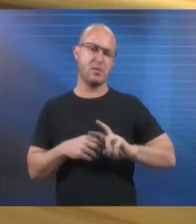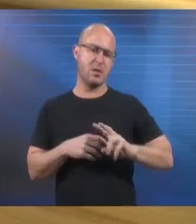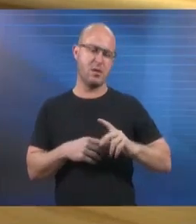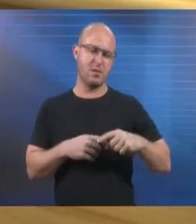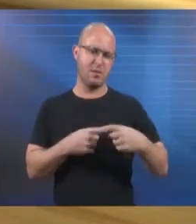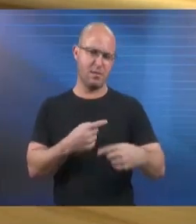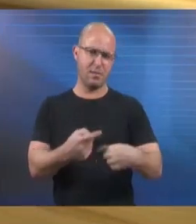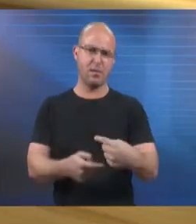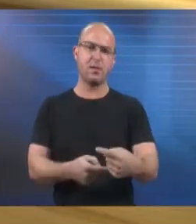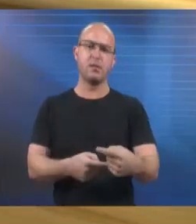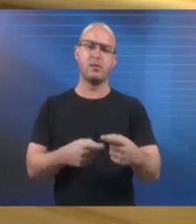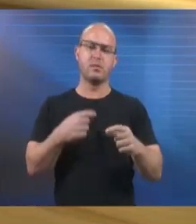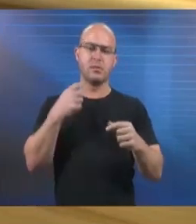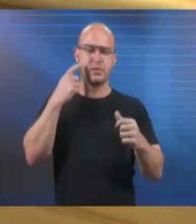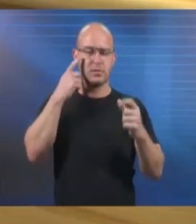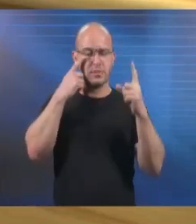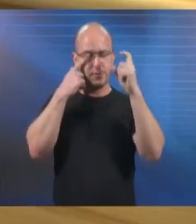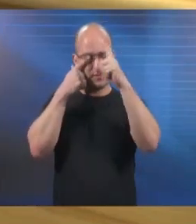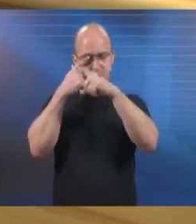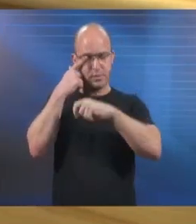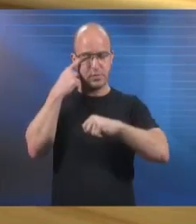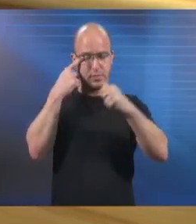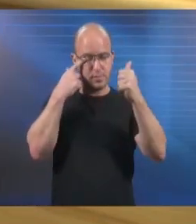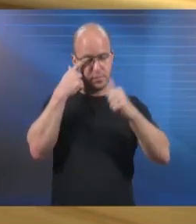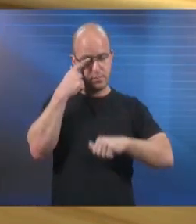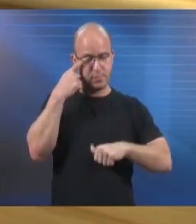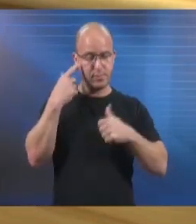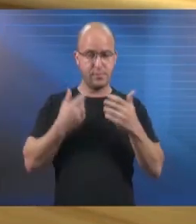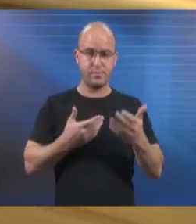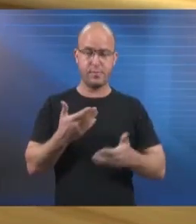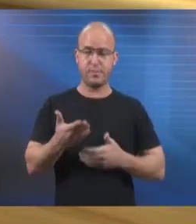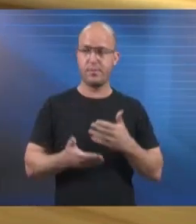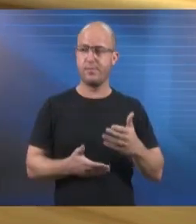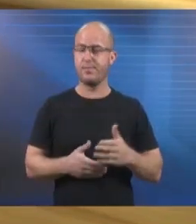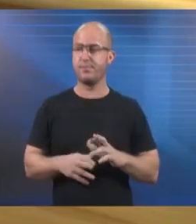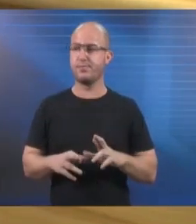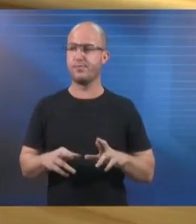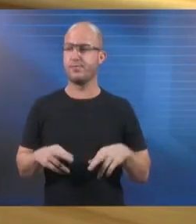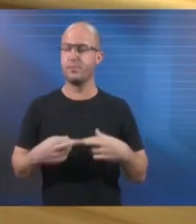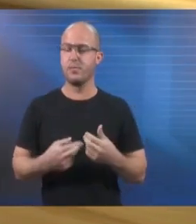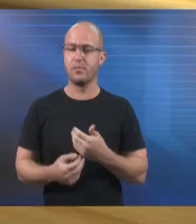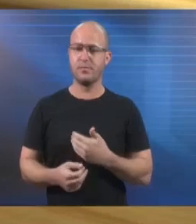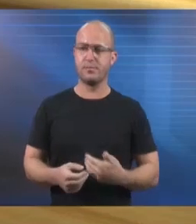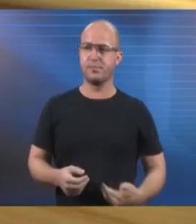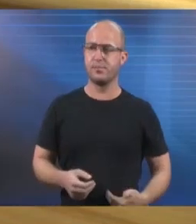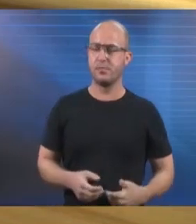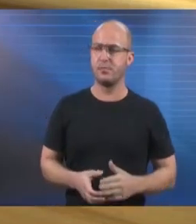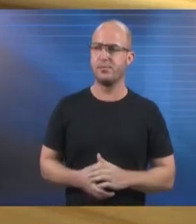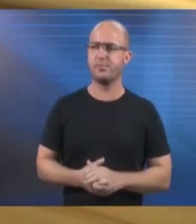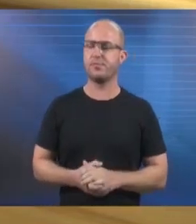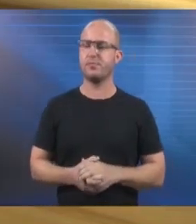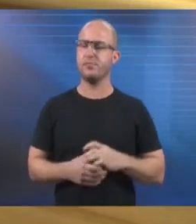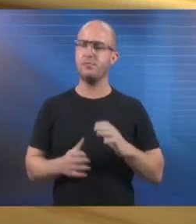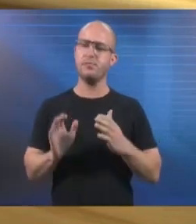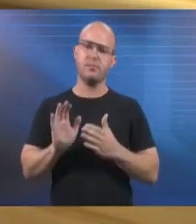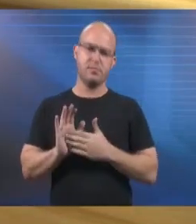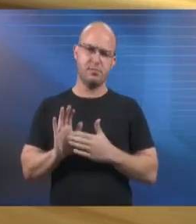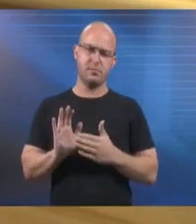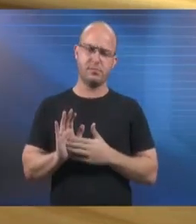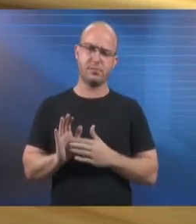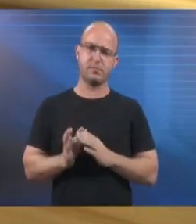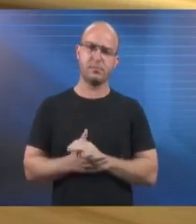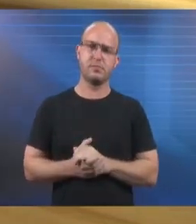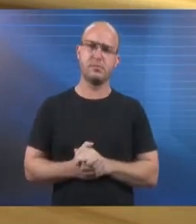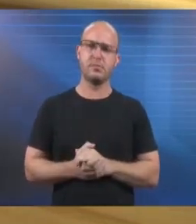de difícil diagnóstico assim como foi tratado na nossa audiência pública trazendo aqui uma proposta